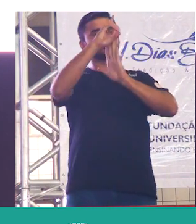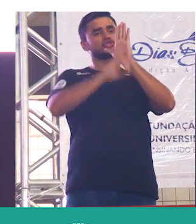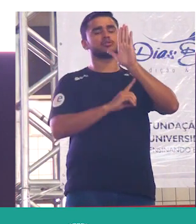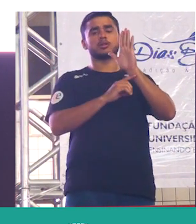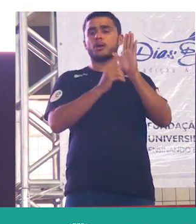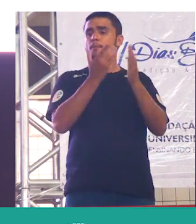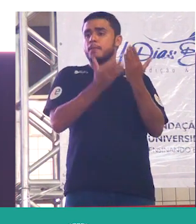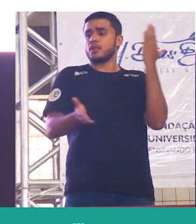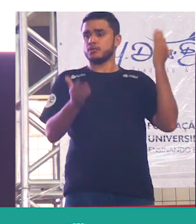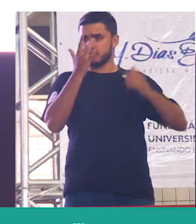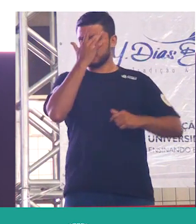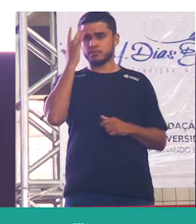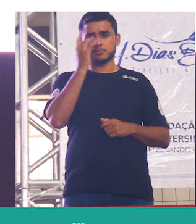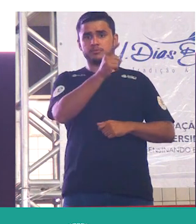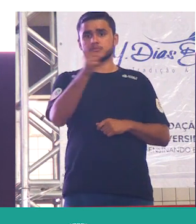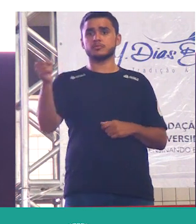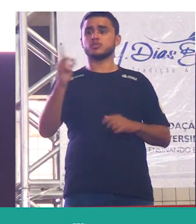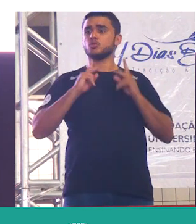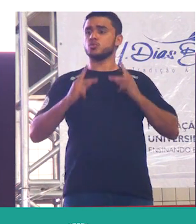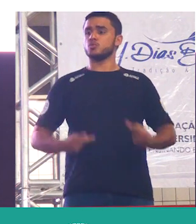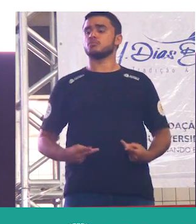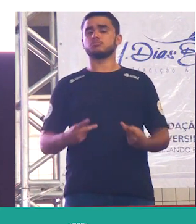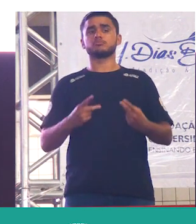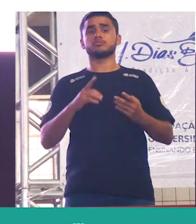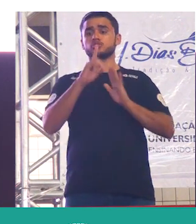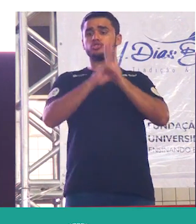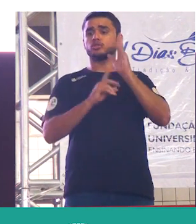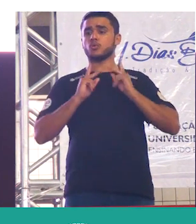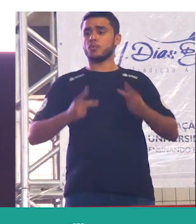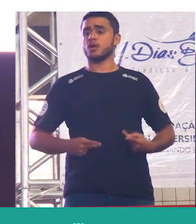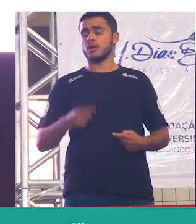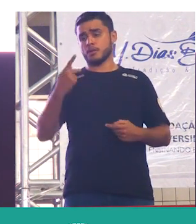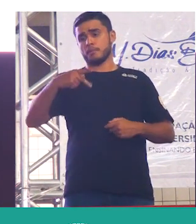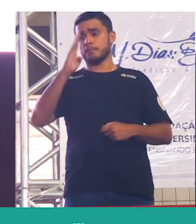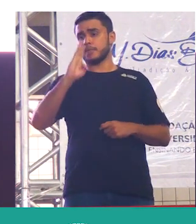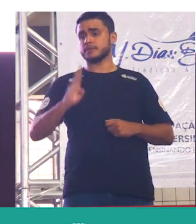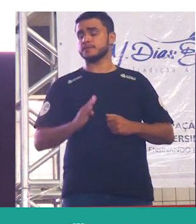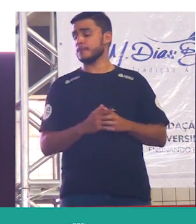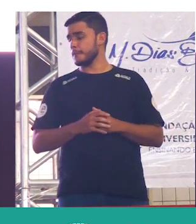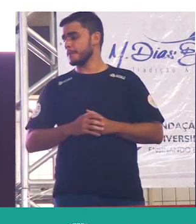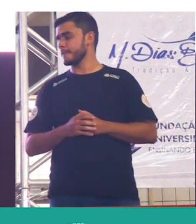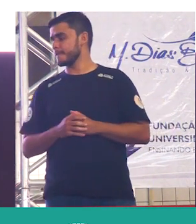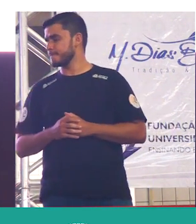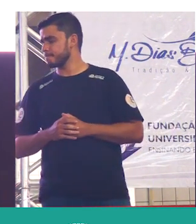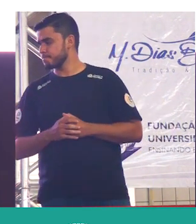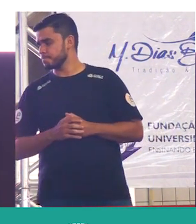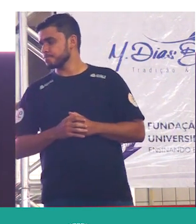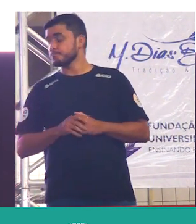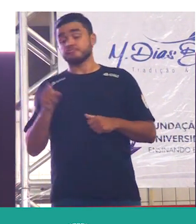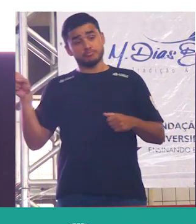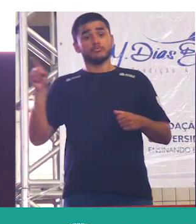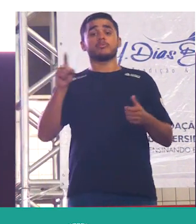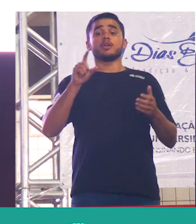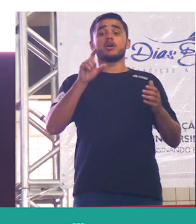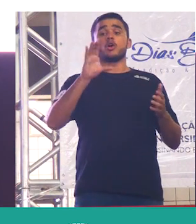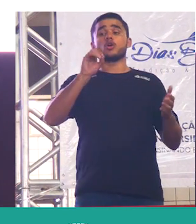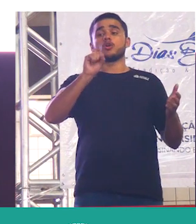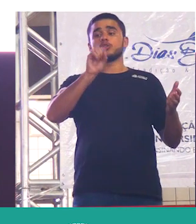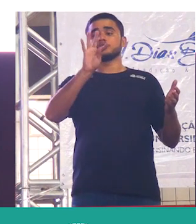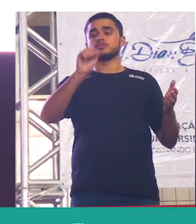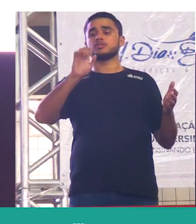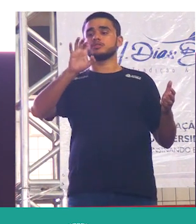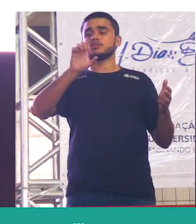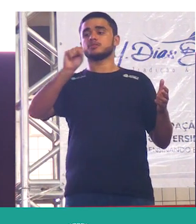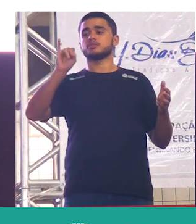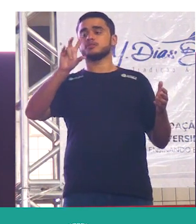aos chamados direitos humanos aqui no Brasil. Baixado, portanto, no governo do